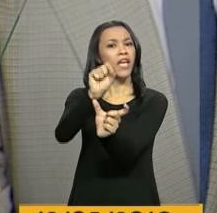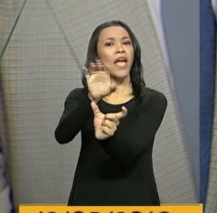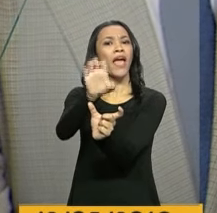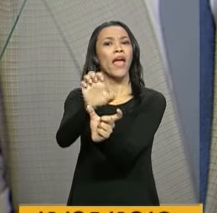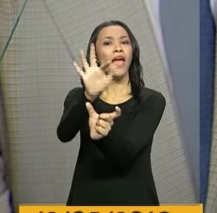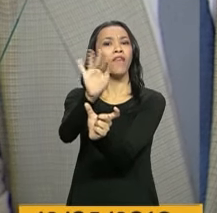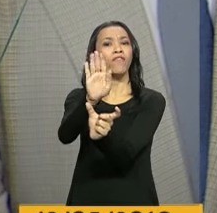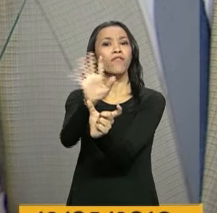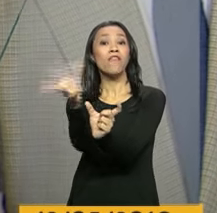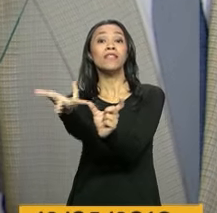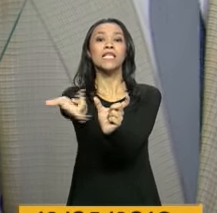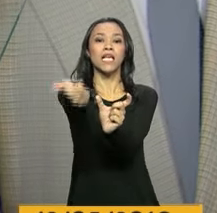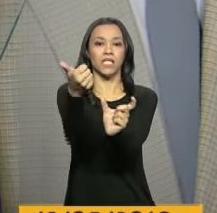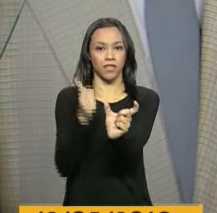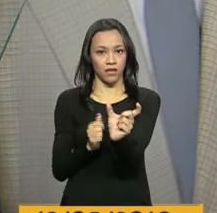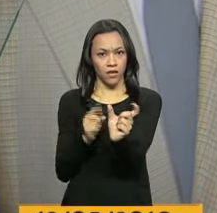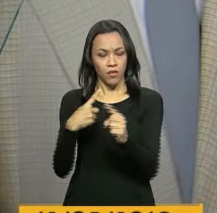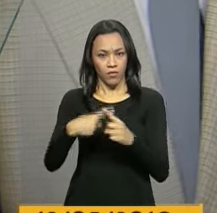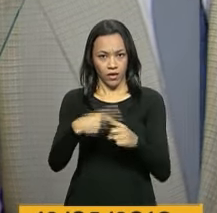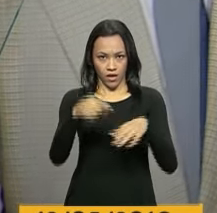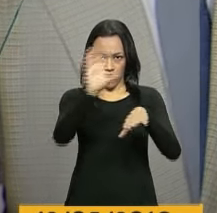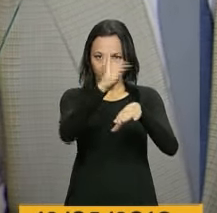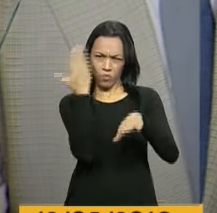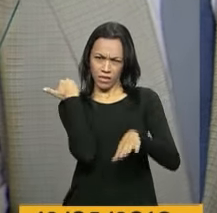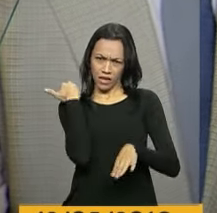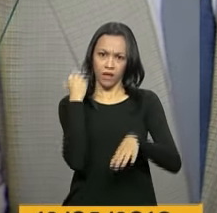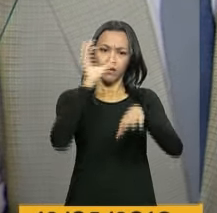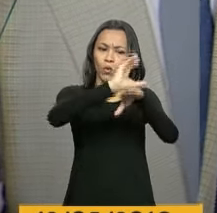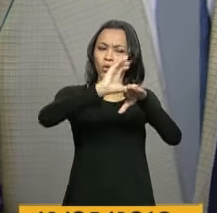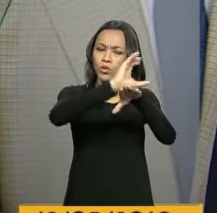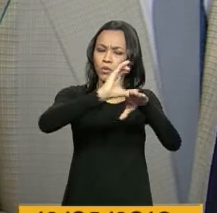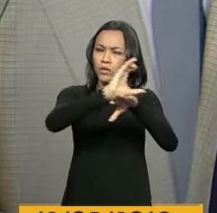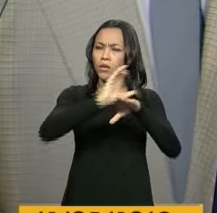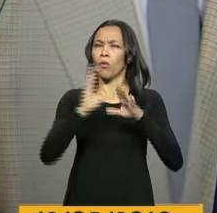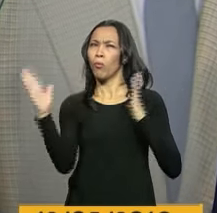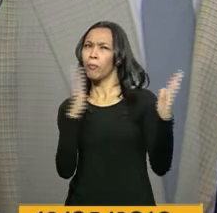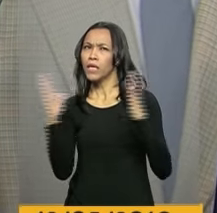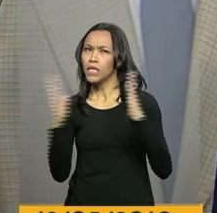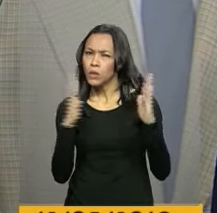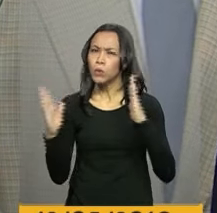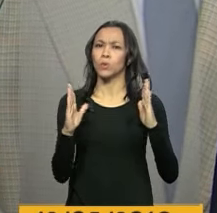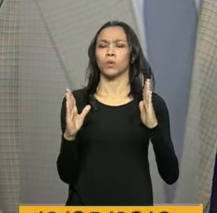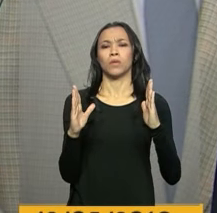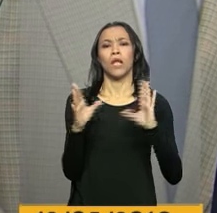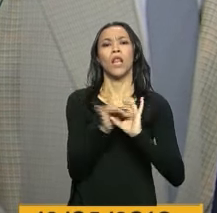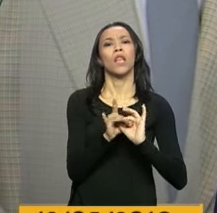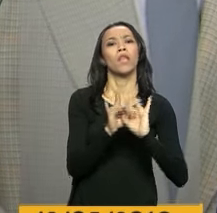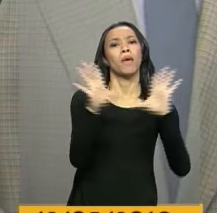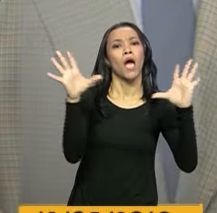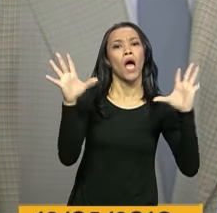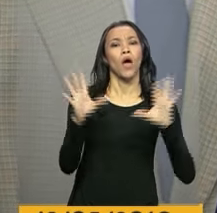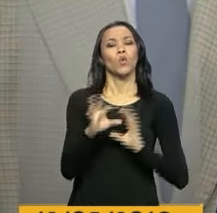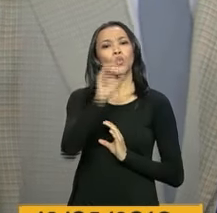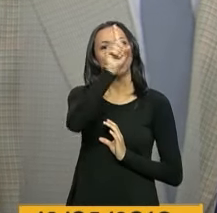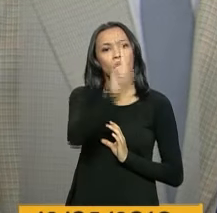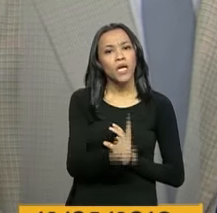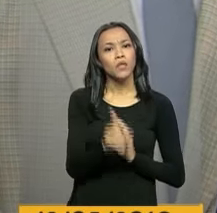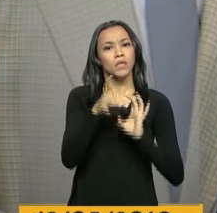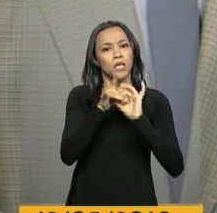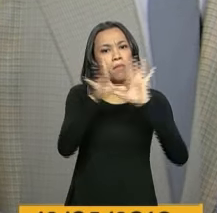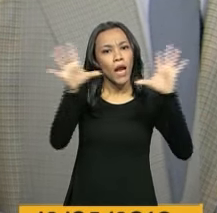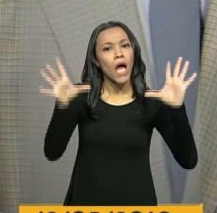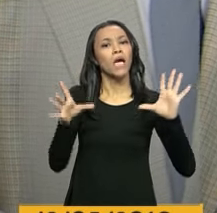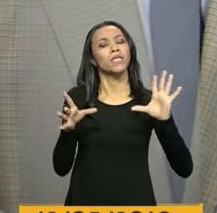nós tivemos, por força da Constituição, um período da democracia liberal, quando os direitos liberais